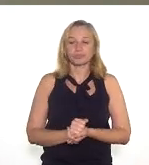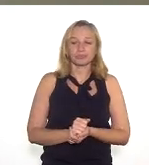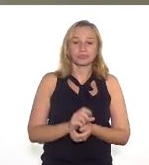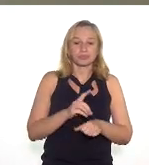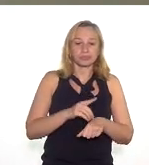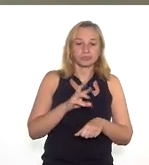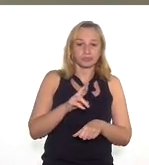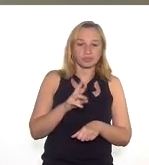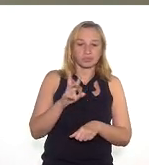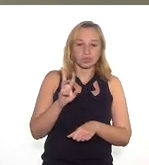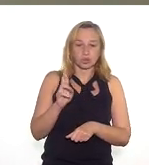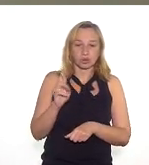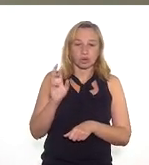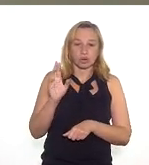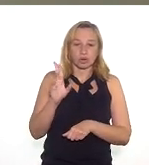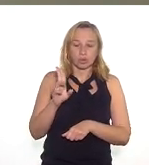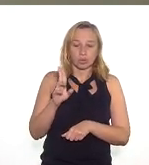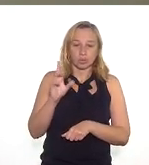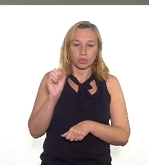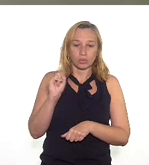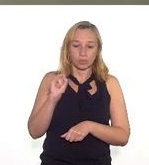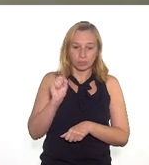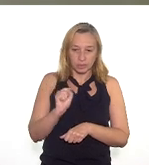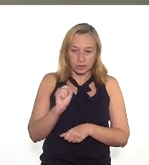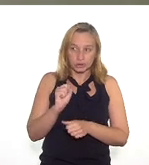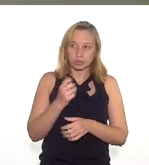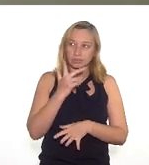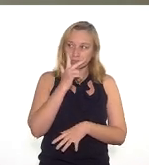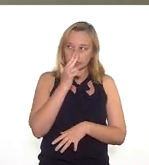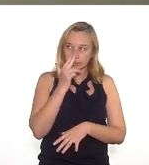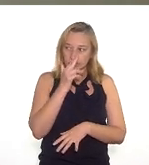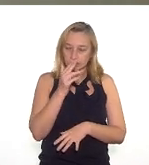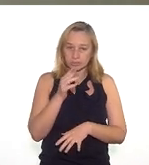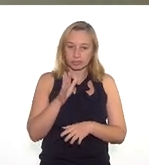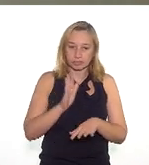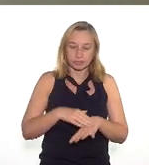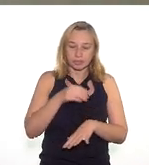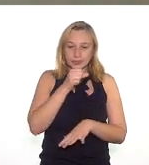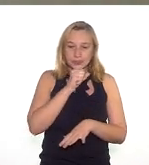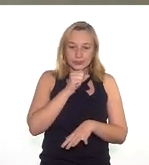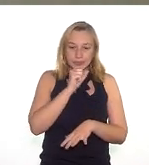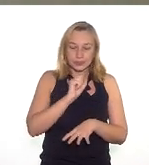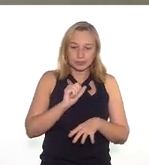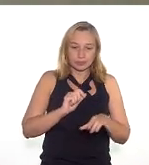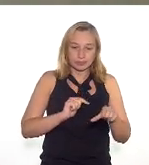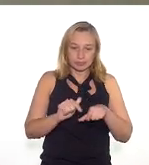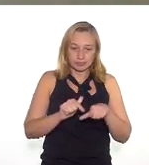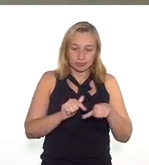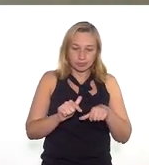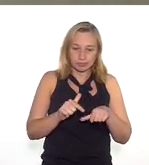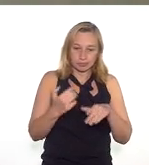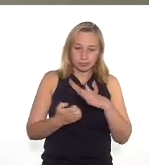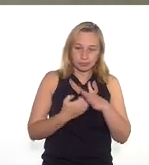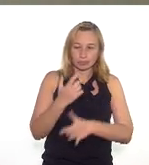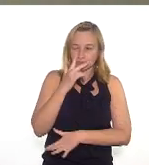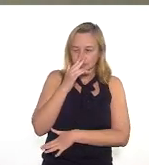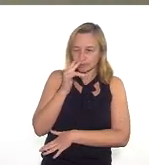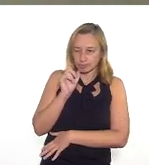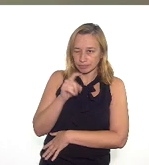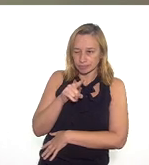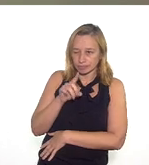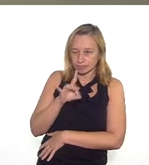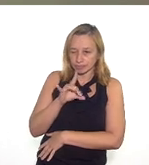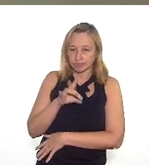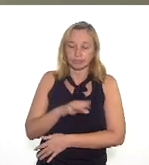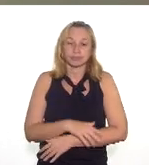Rubens Cerqueira Freitas, que me parece que é mais antigo que Vossa Senhoria, só me parece, estou de longe.